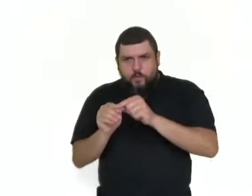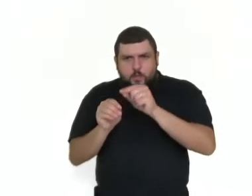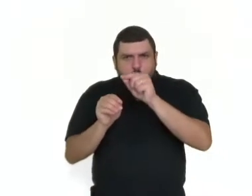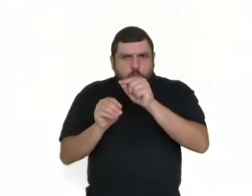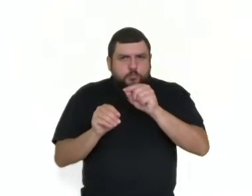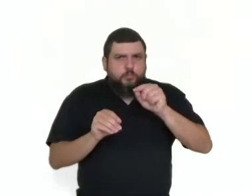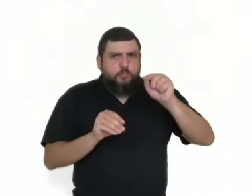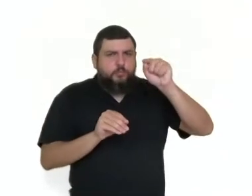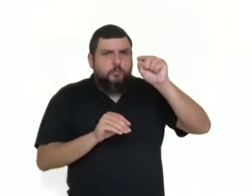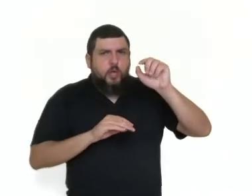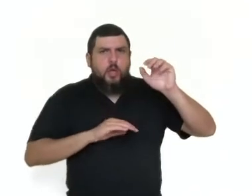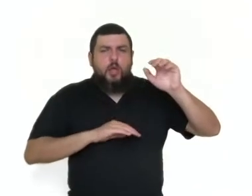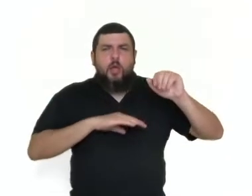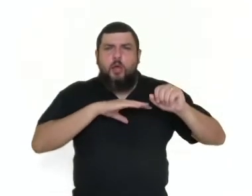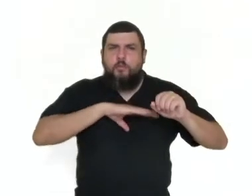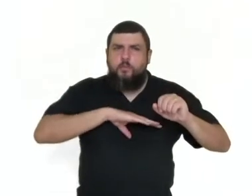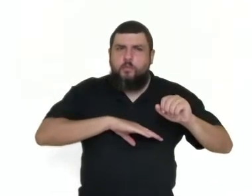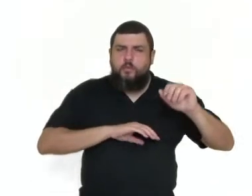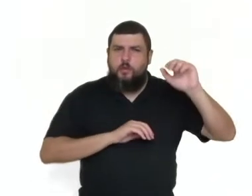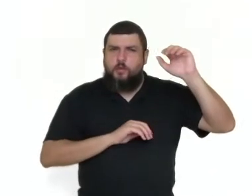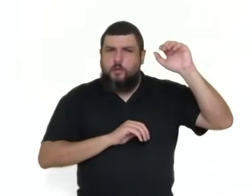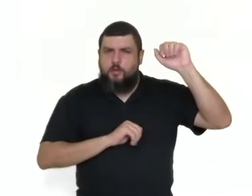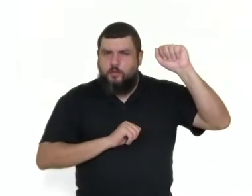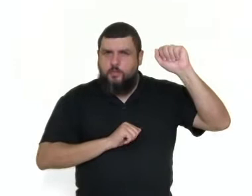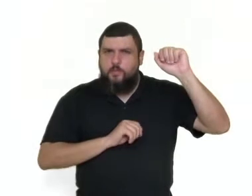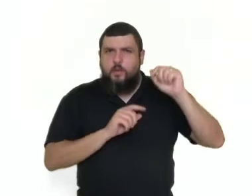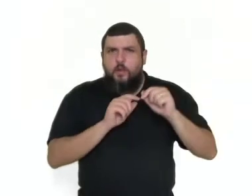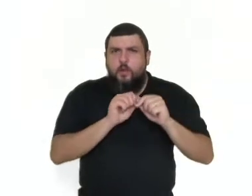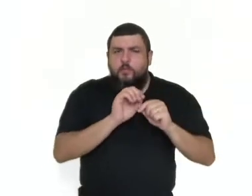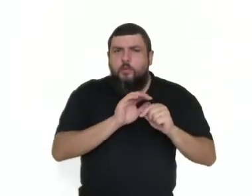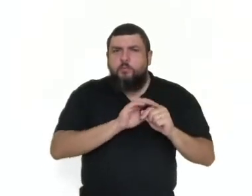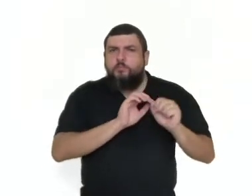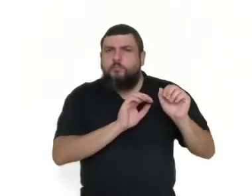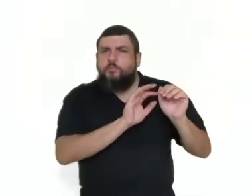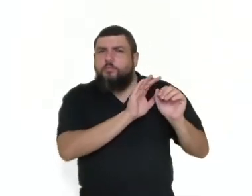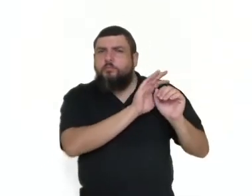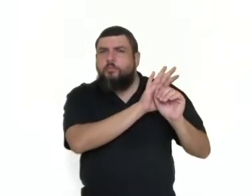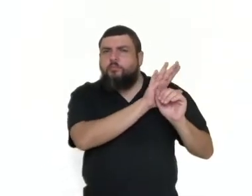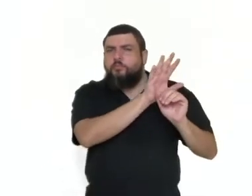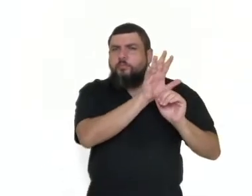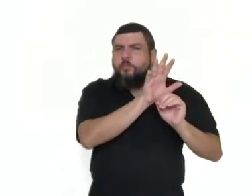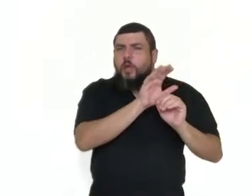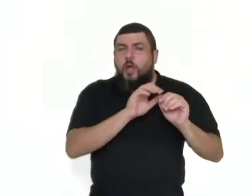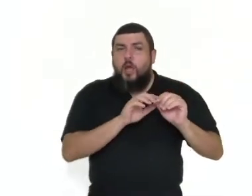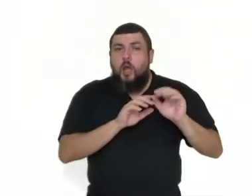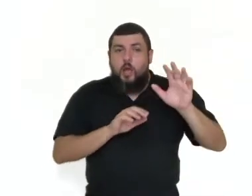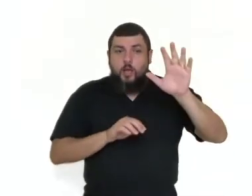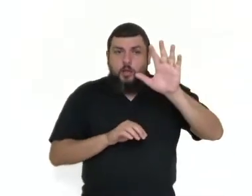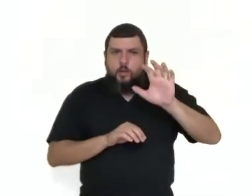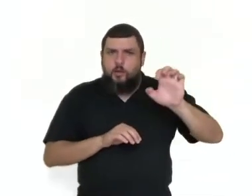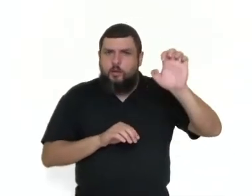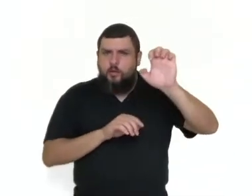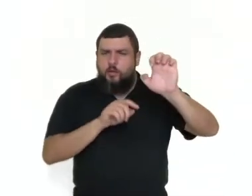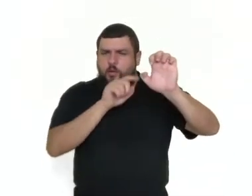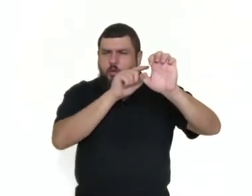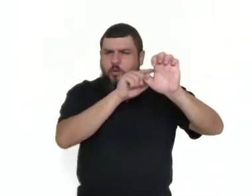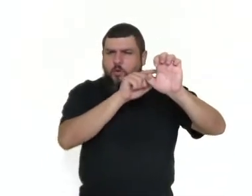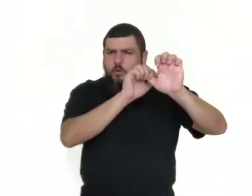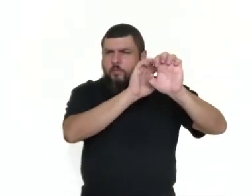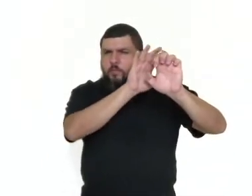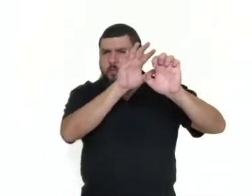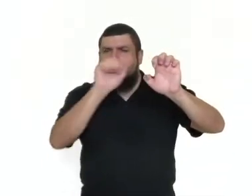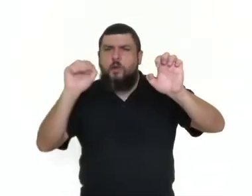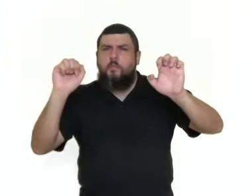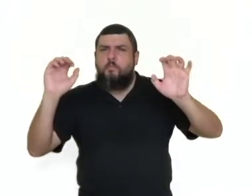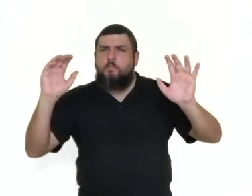Ibérica, chegaram a dominar a Europa, a região de Portugal e Espanha. Nessa península foram finalmente detidos pelos